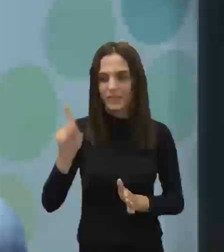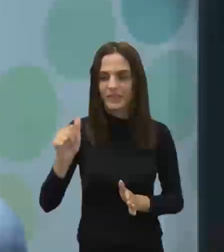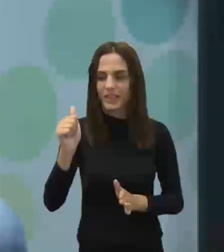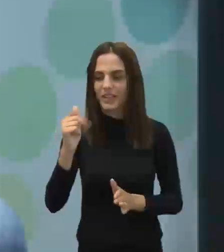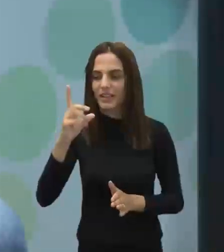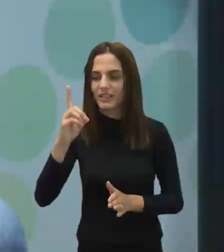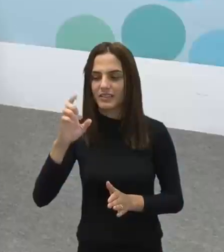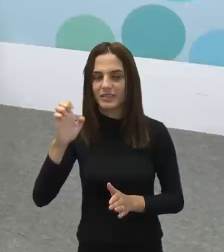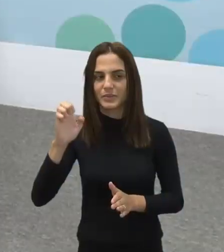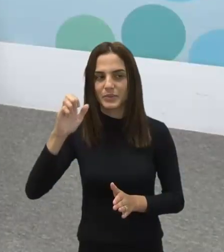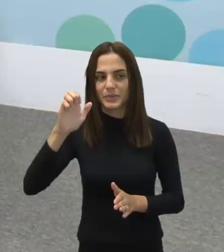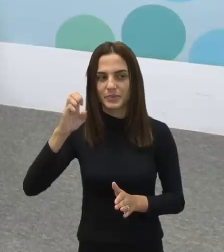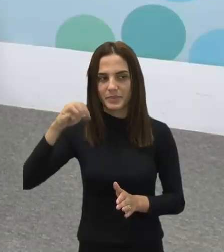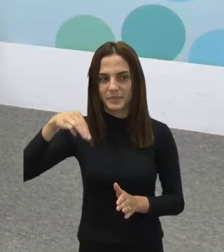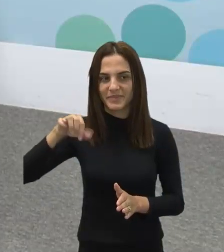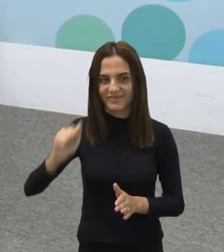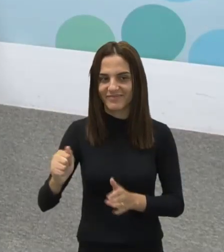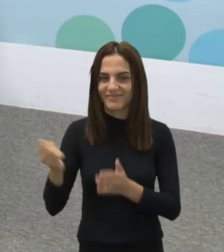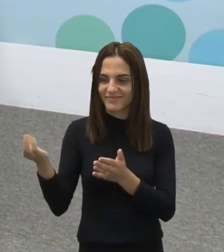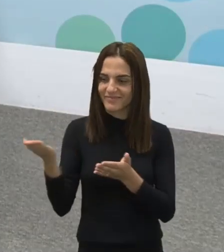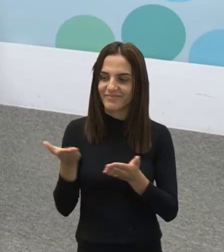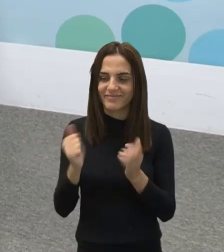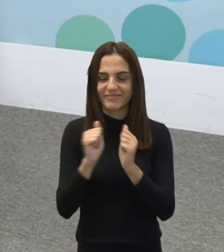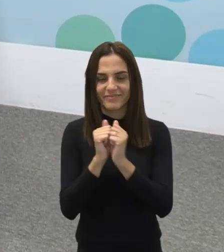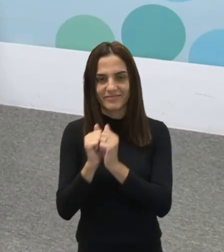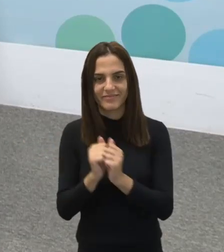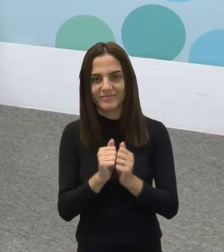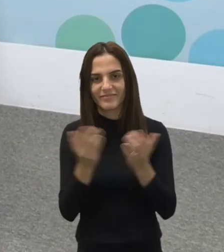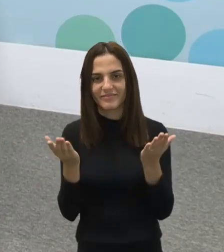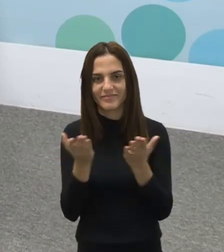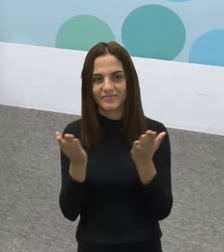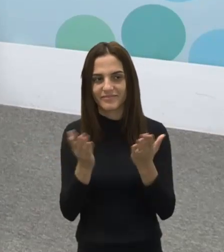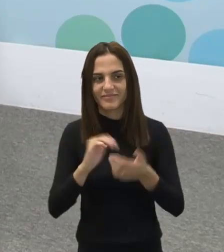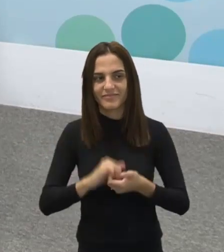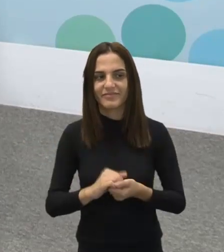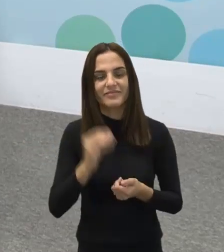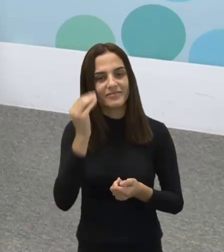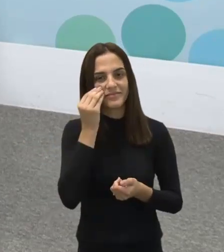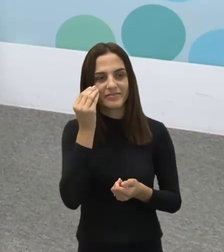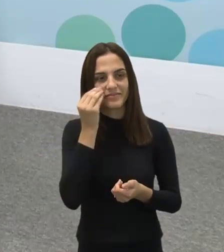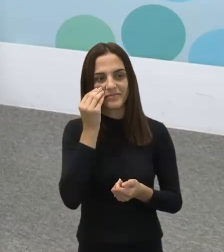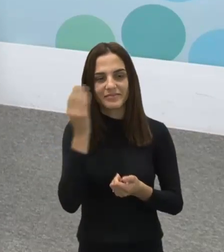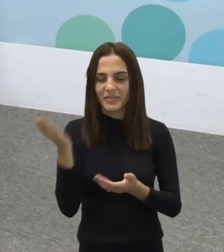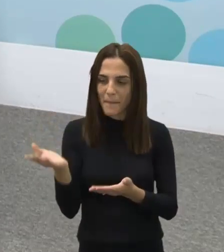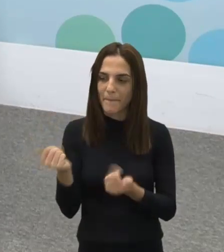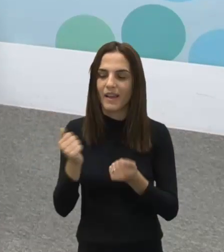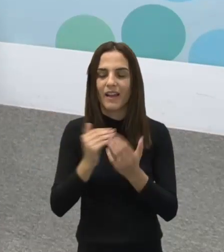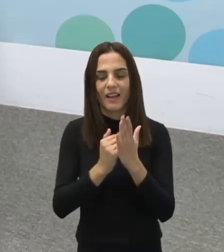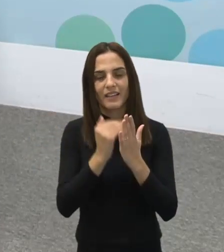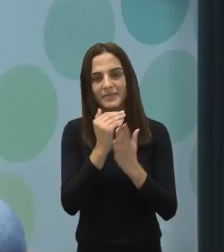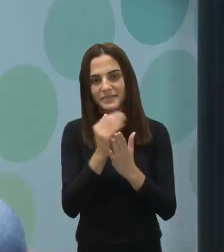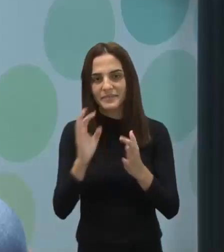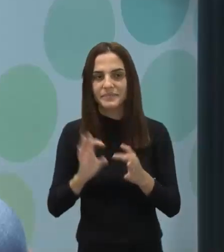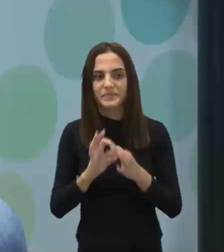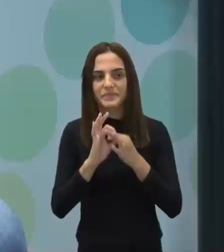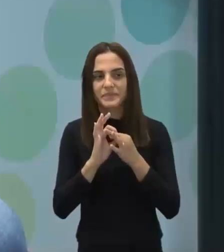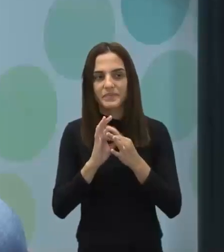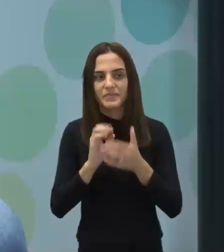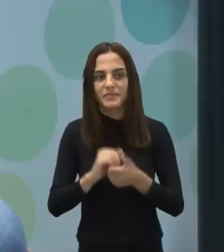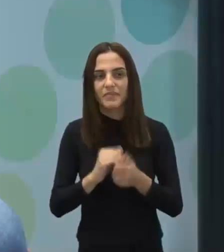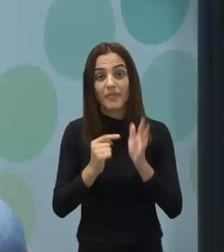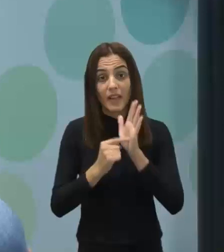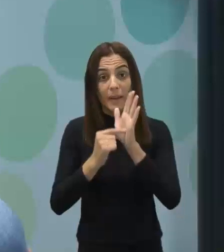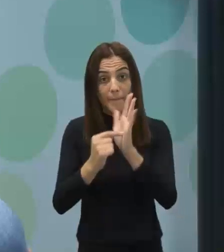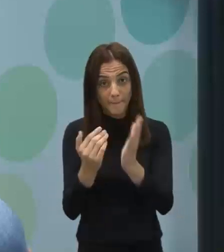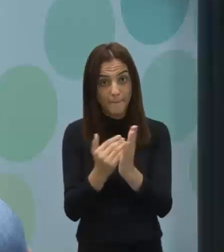Ciências Humanas aqui para ser meu parceiro hoje. A gente está tentando integrar mais as coisas. Estamos tentando trazer